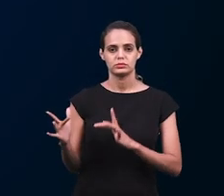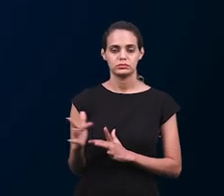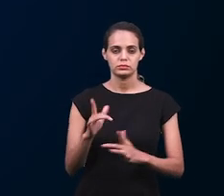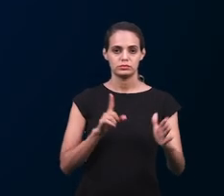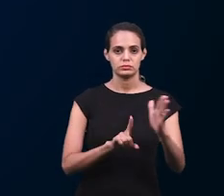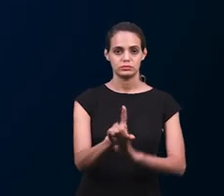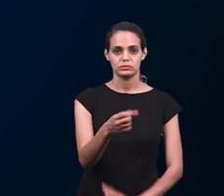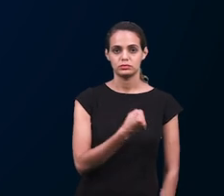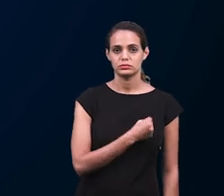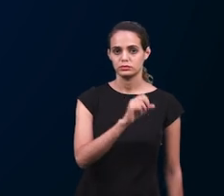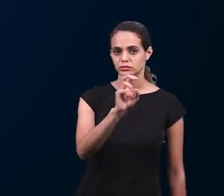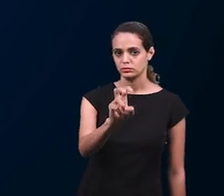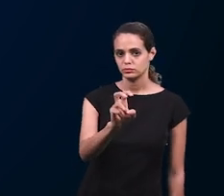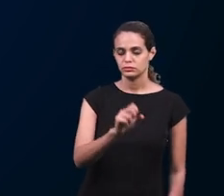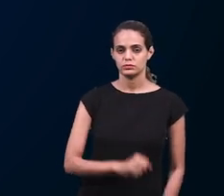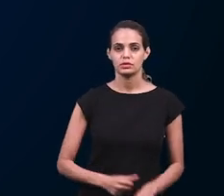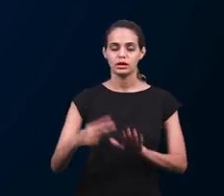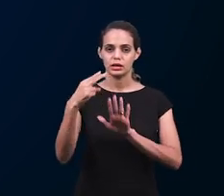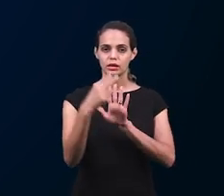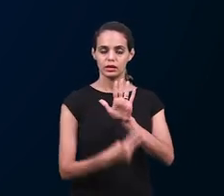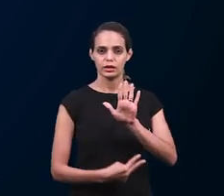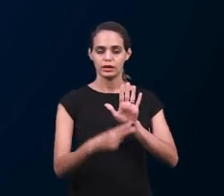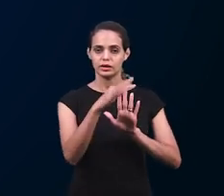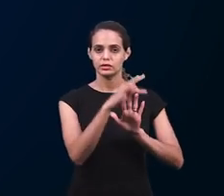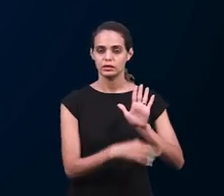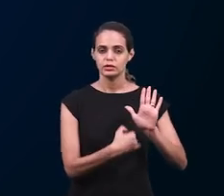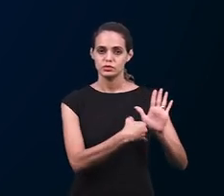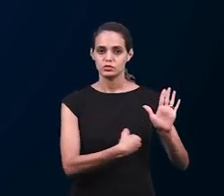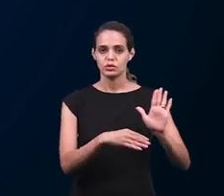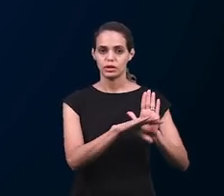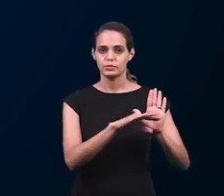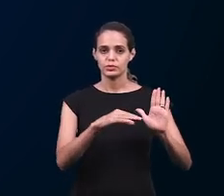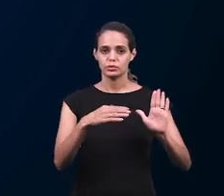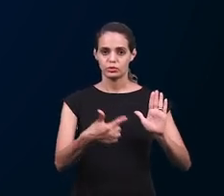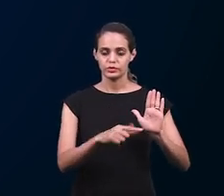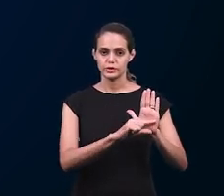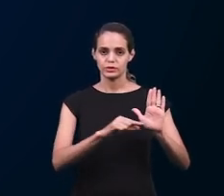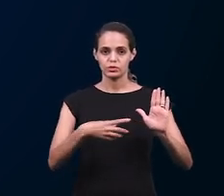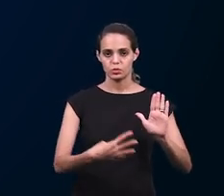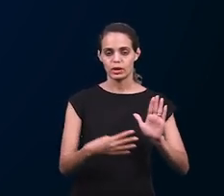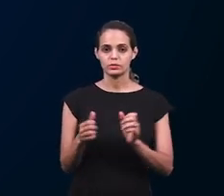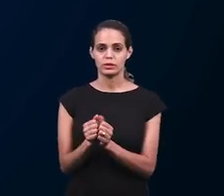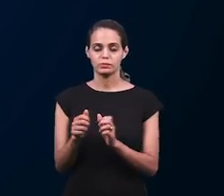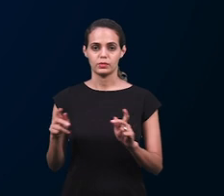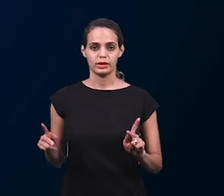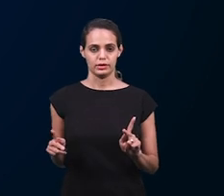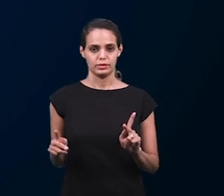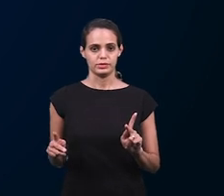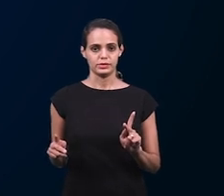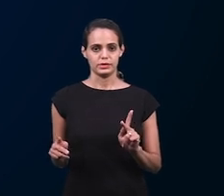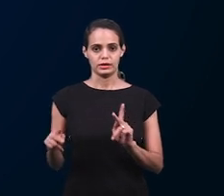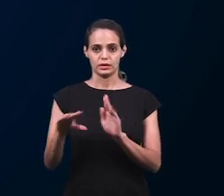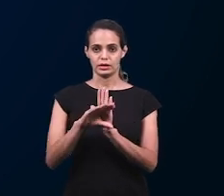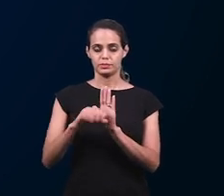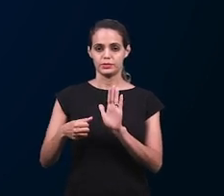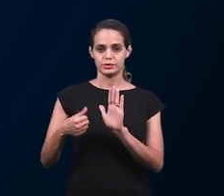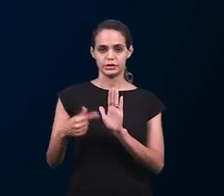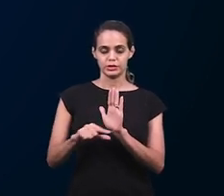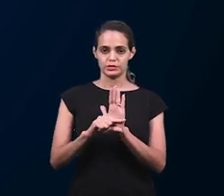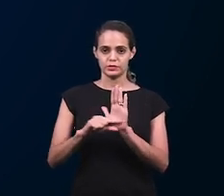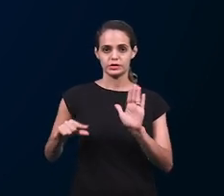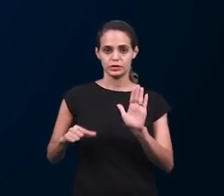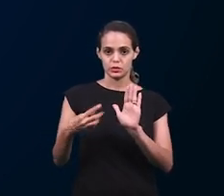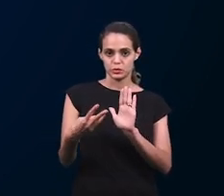Jesus, pergunta número 5. Leia os textos de João, capítulo 2, versículo 4, Apocalipse,